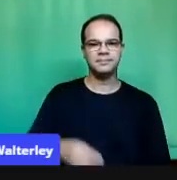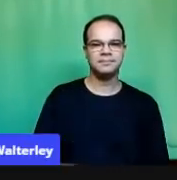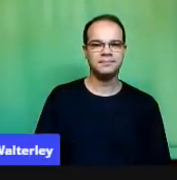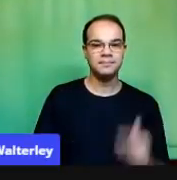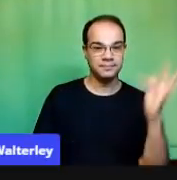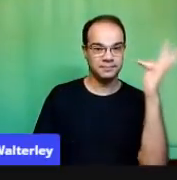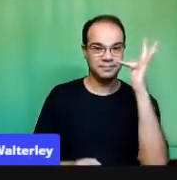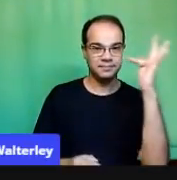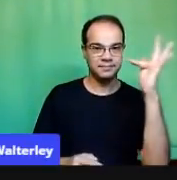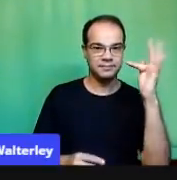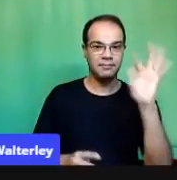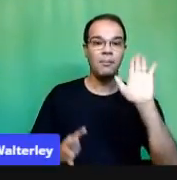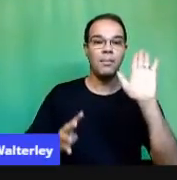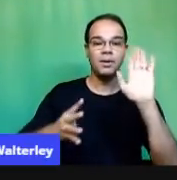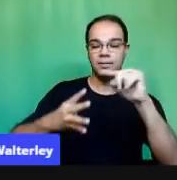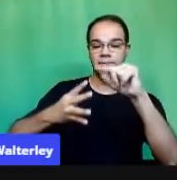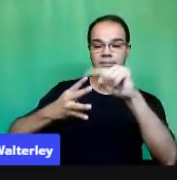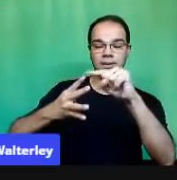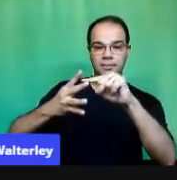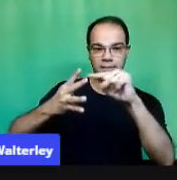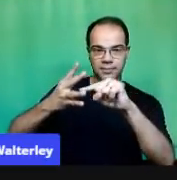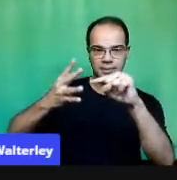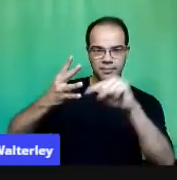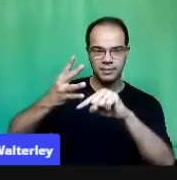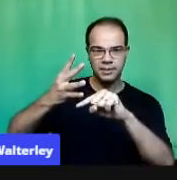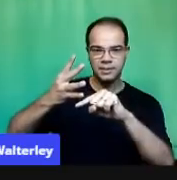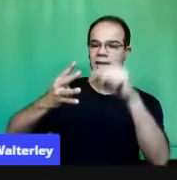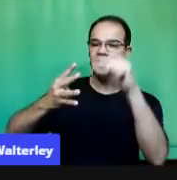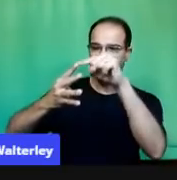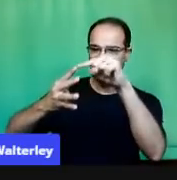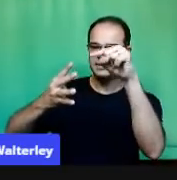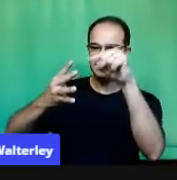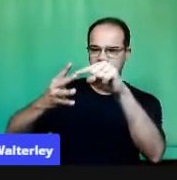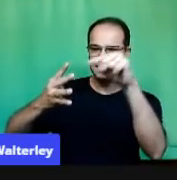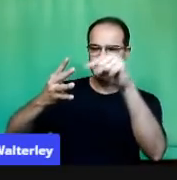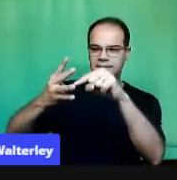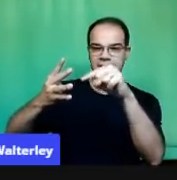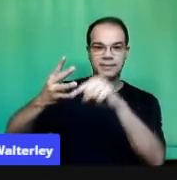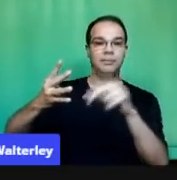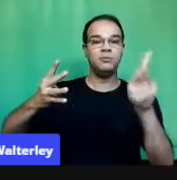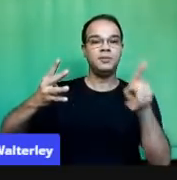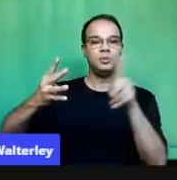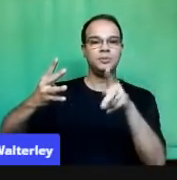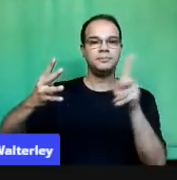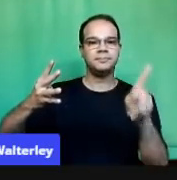de forma específica que esse professor